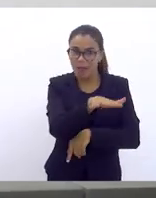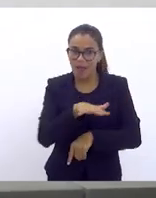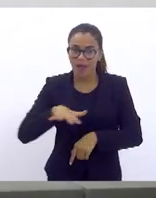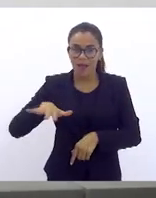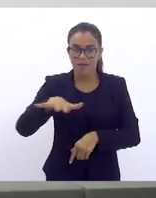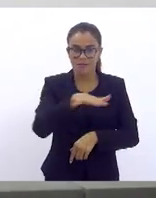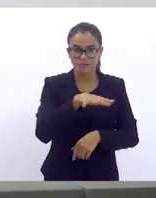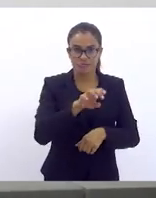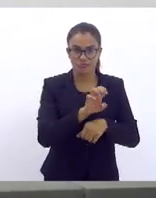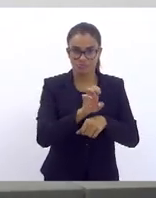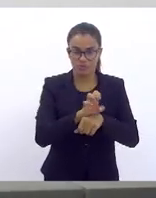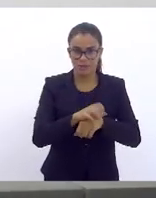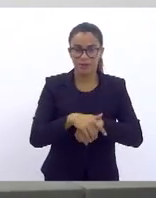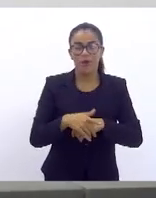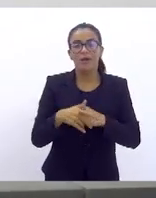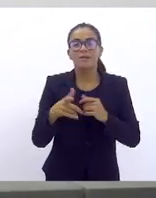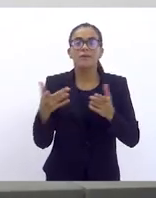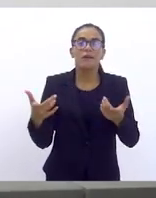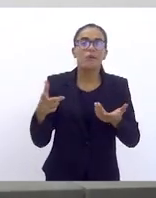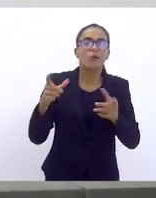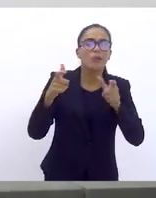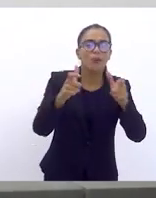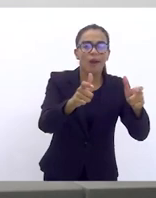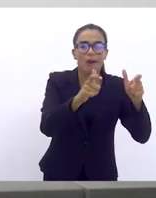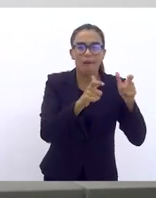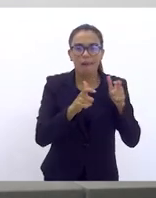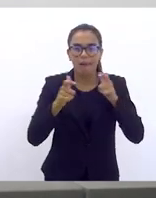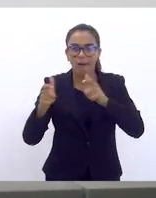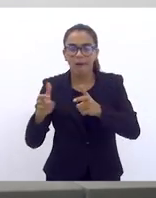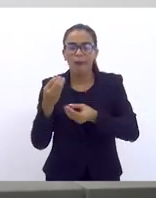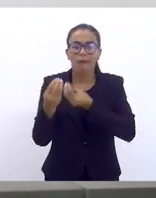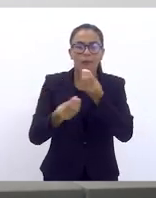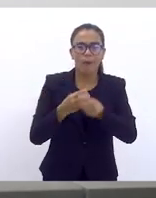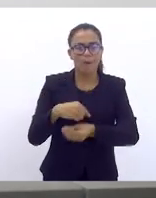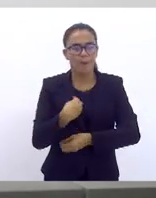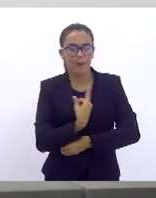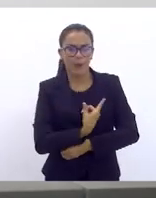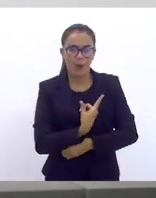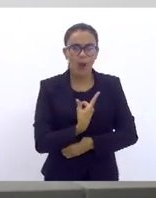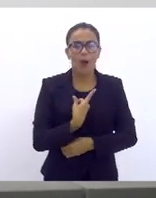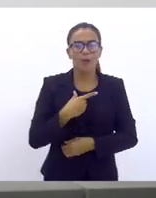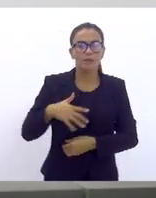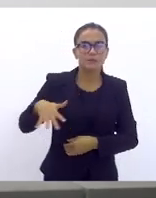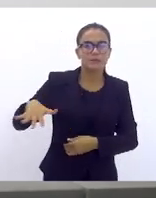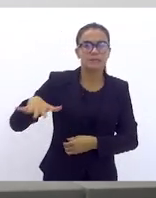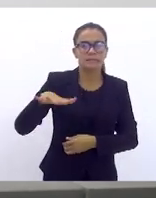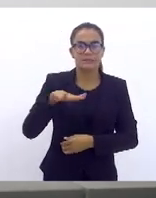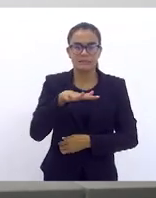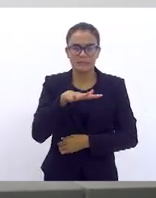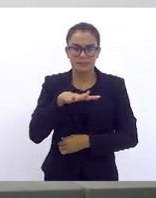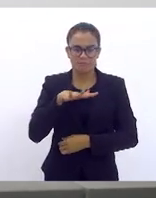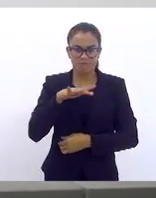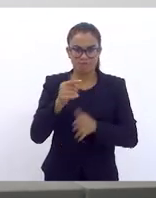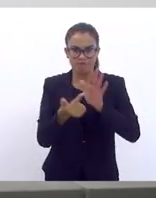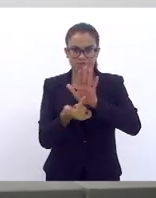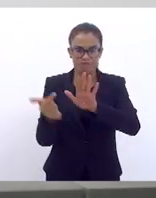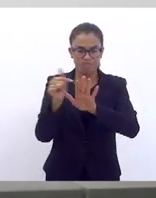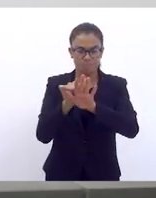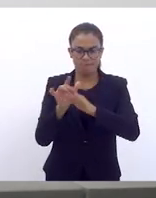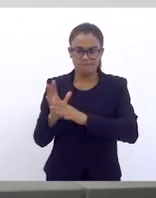vai ver ao longo da apresentação a questão das centralidades como nós fazemos a especialização mais adequada